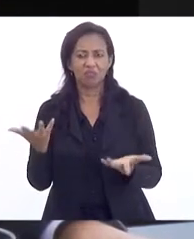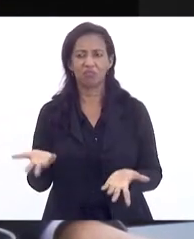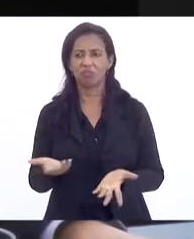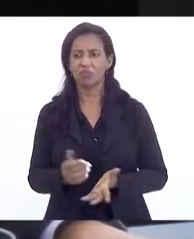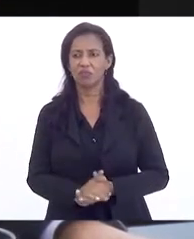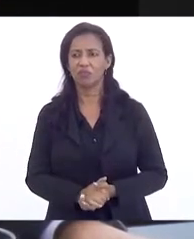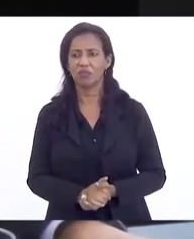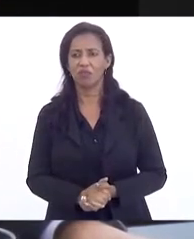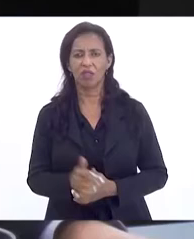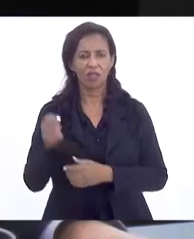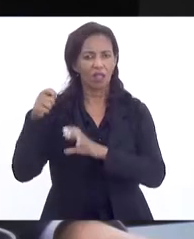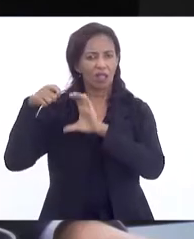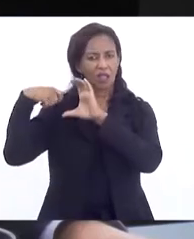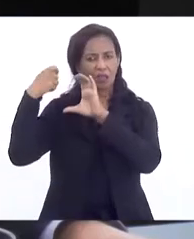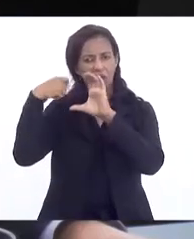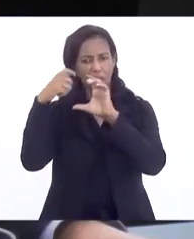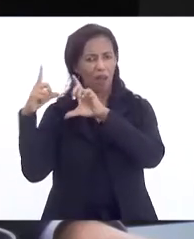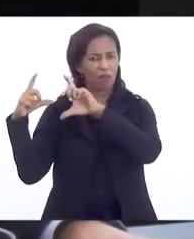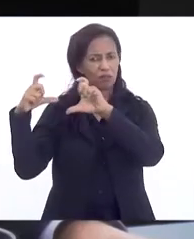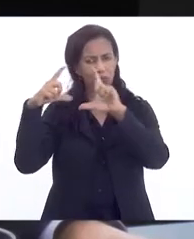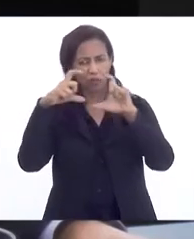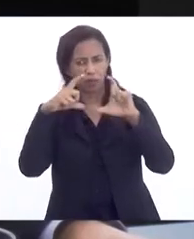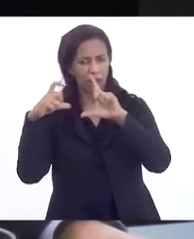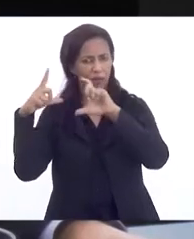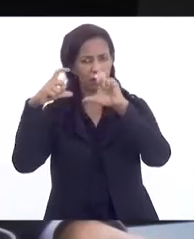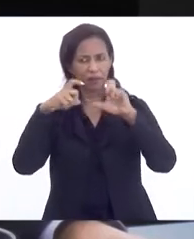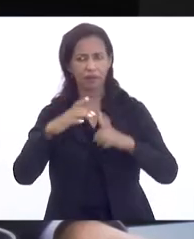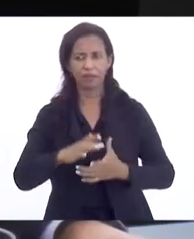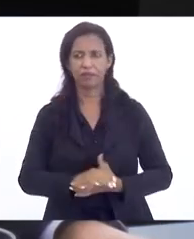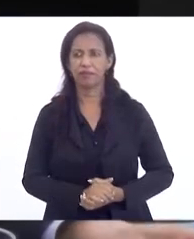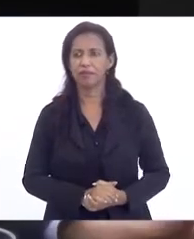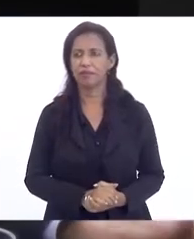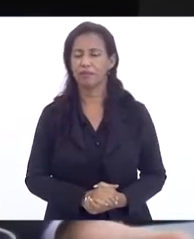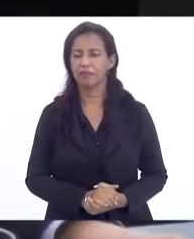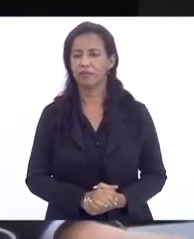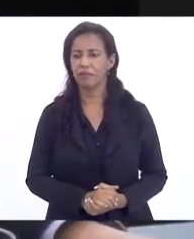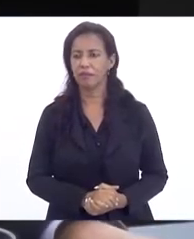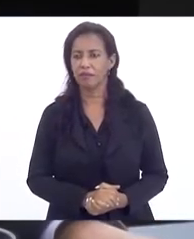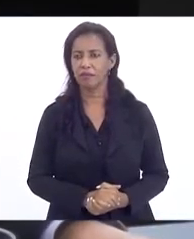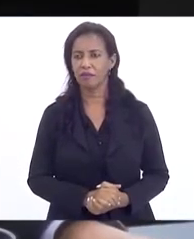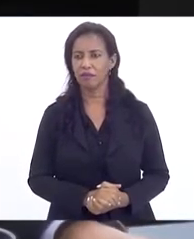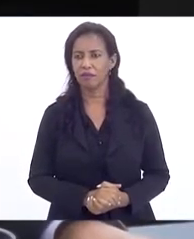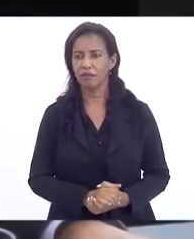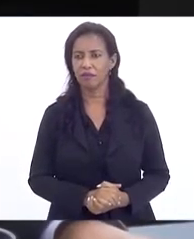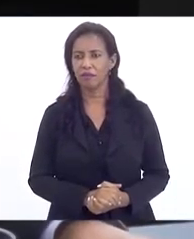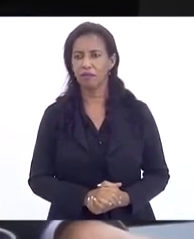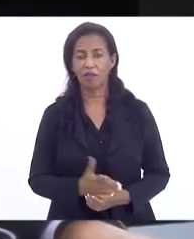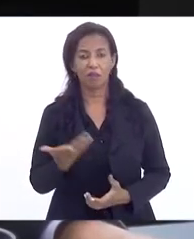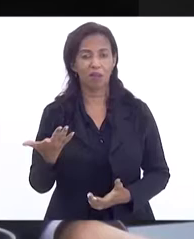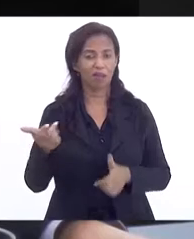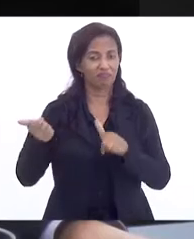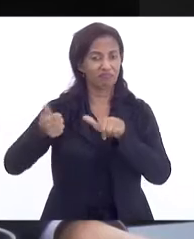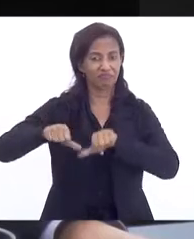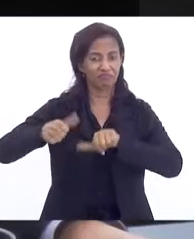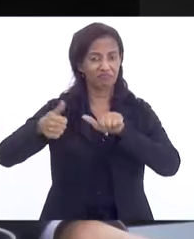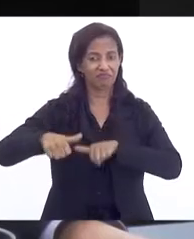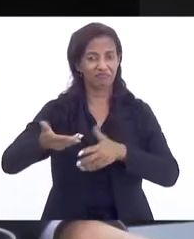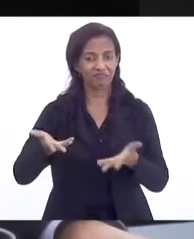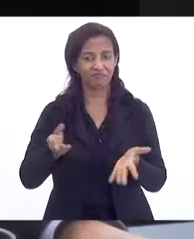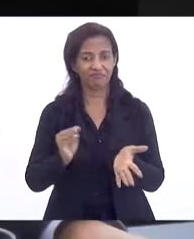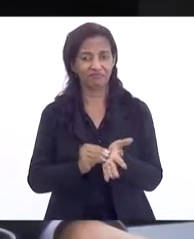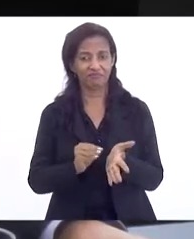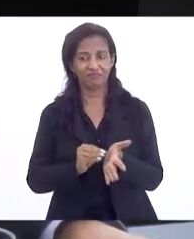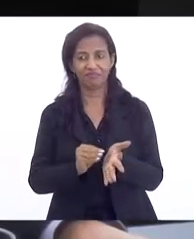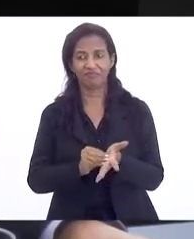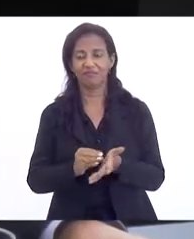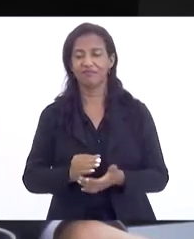Deus. Aí filmaram, fotografaram. Enfim. É pena que não fizeram diagnóstico neles também. Né? Iam